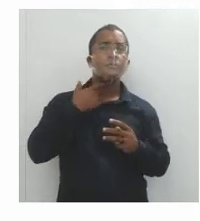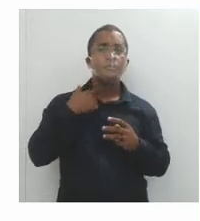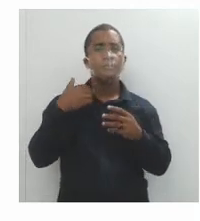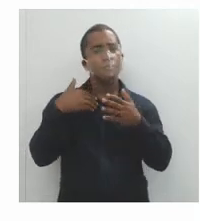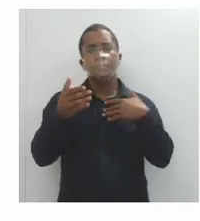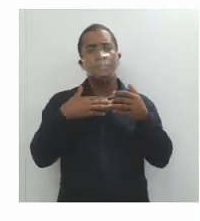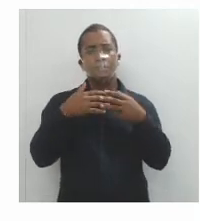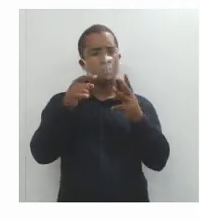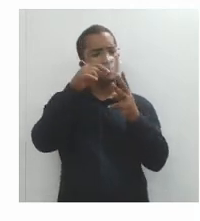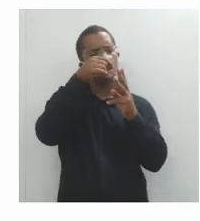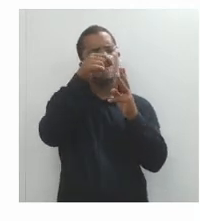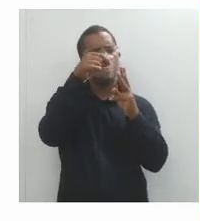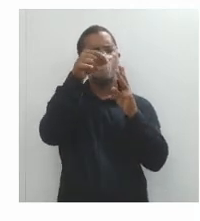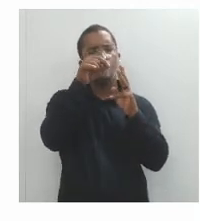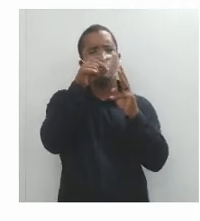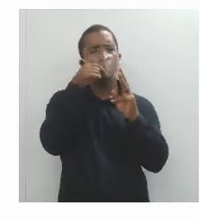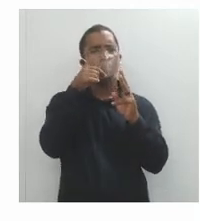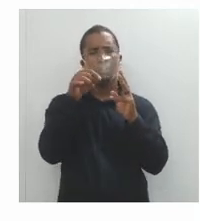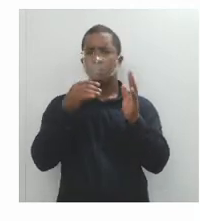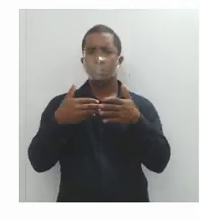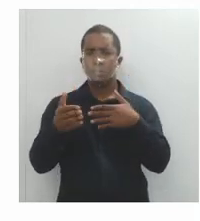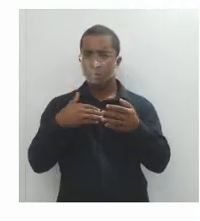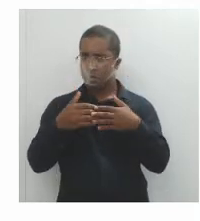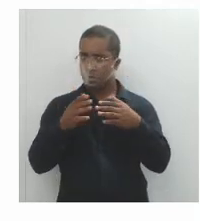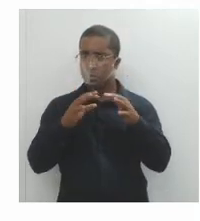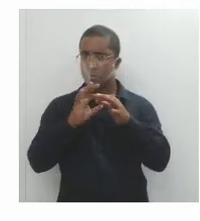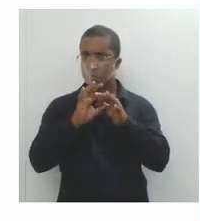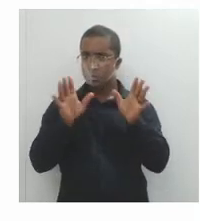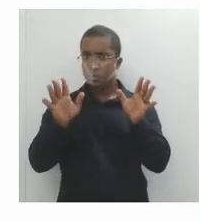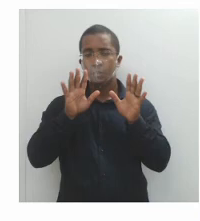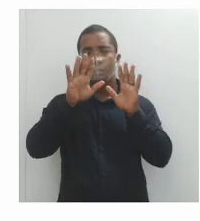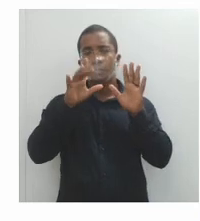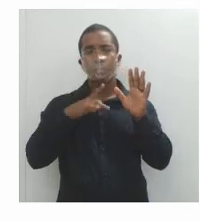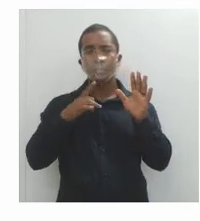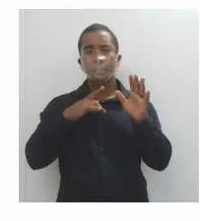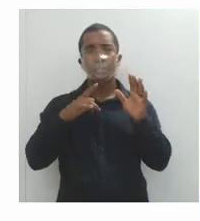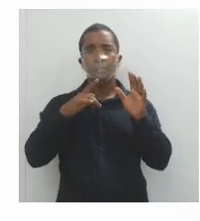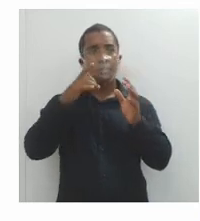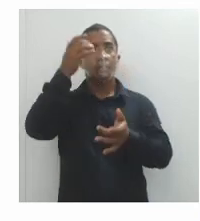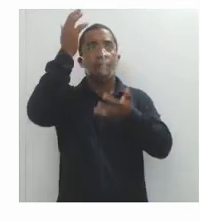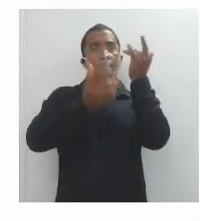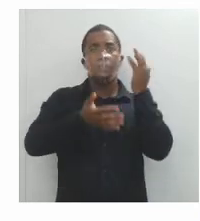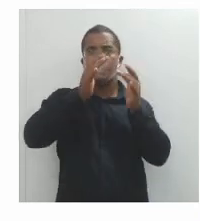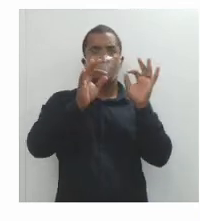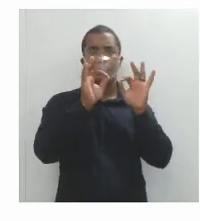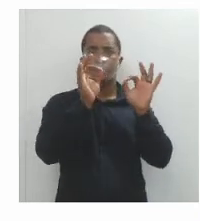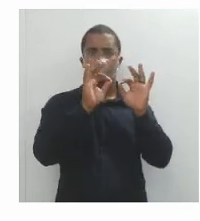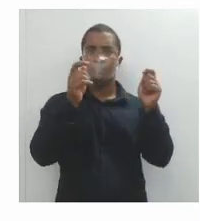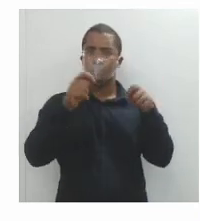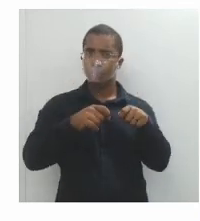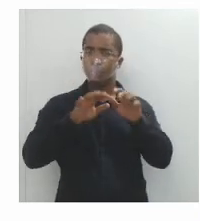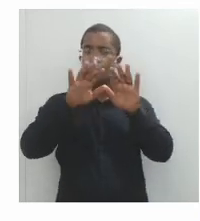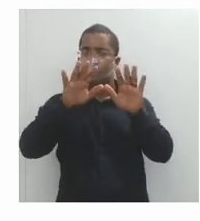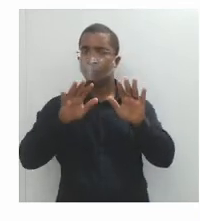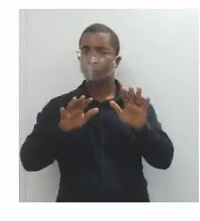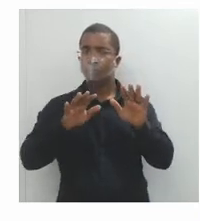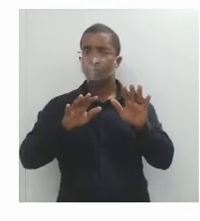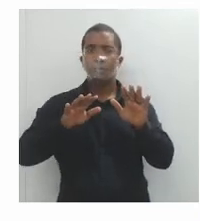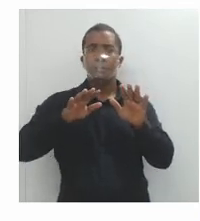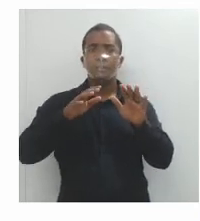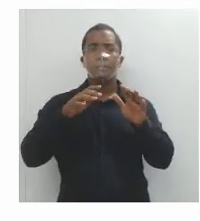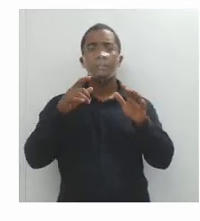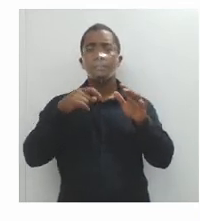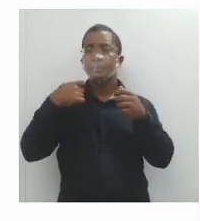qualquer uma das 3 posições de regulagem de temperatura, sem que haja o risco de incêndio. Qual deve ser o valor mínimo adequado